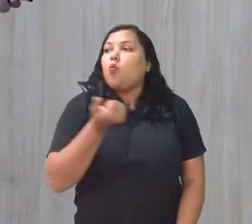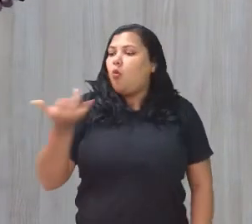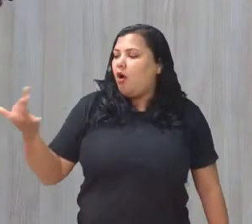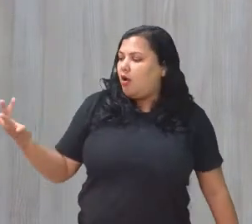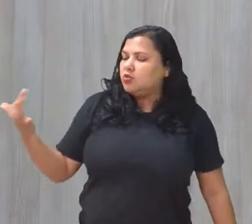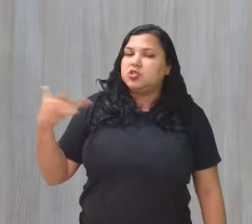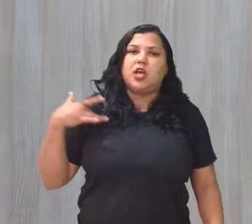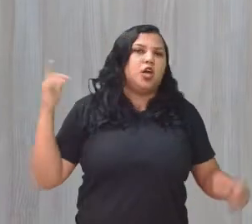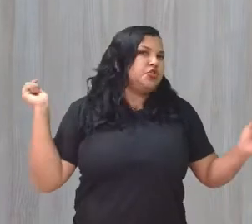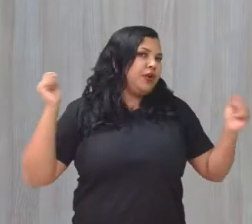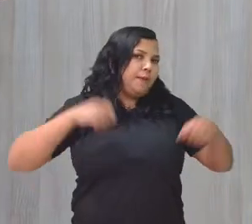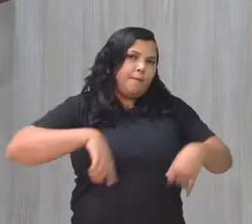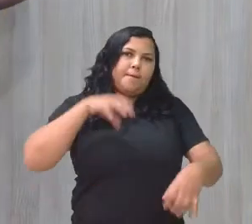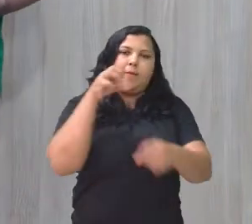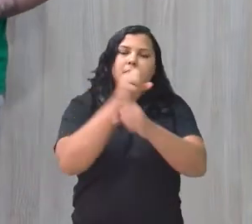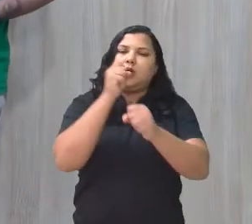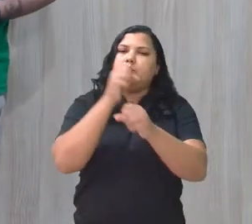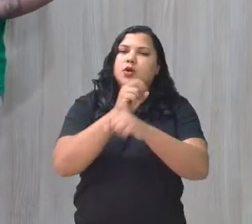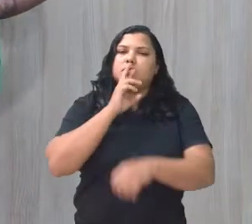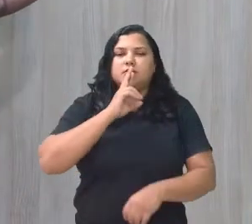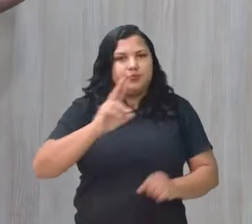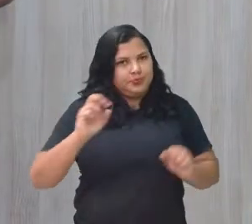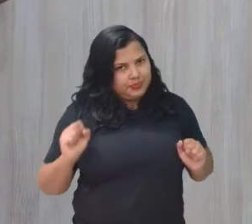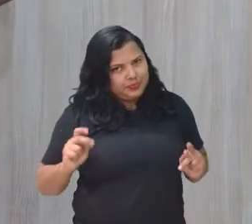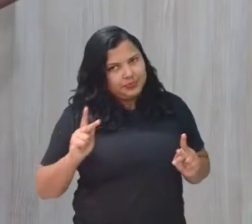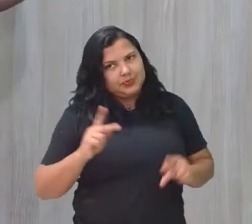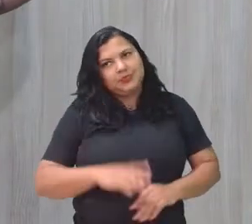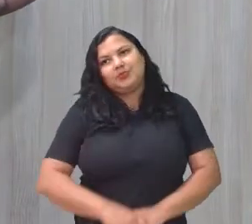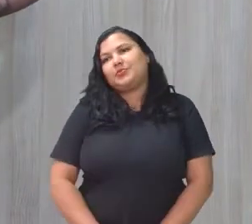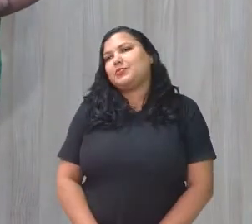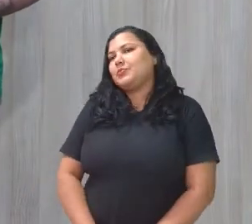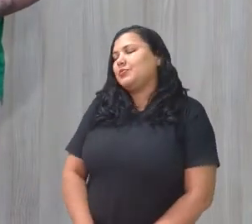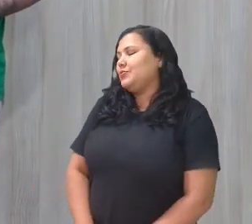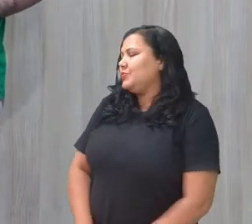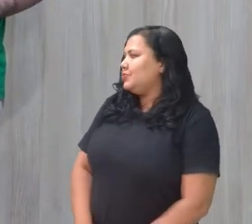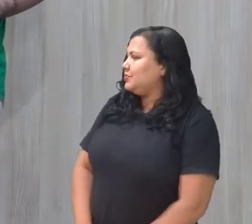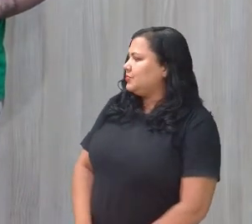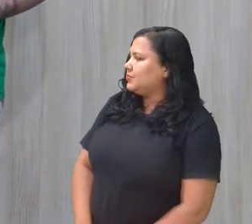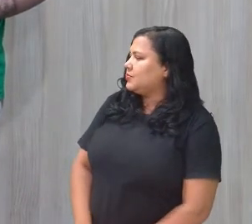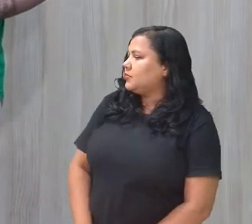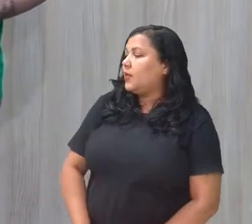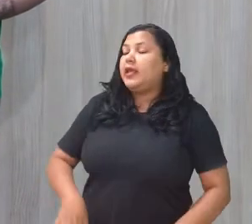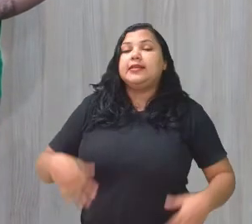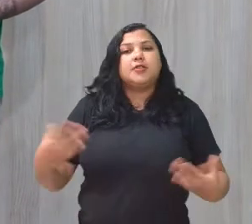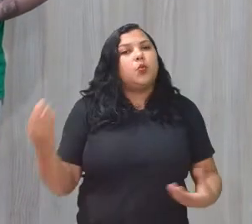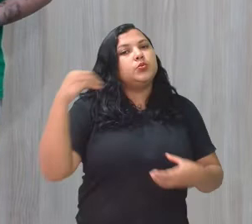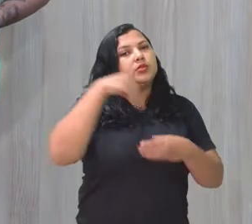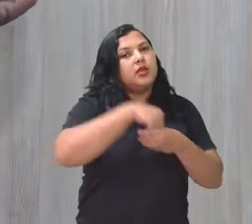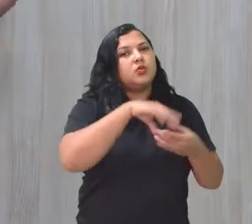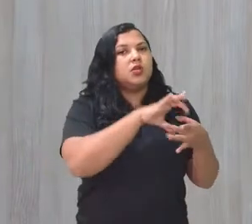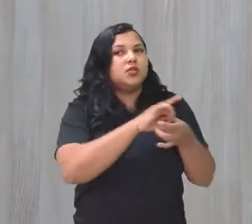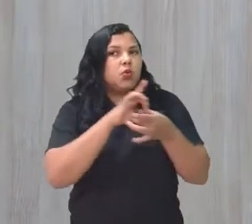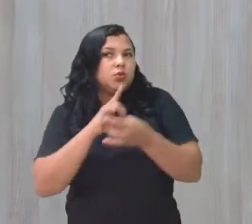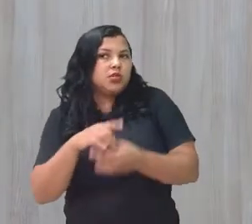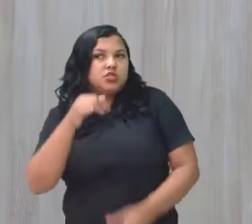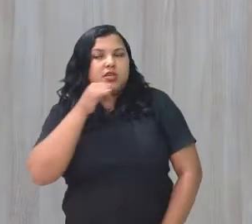de possibilidades de fazer isso daí, tá certo? Então, a porcentagem, nesse caso aqui que a gente falou, por